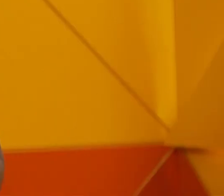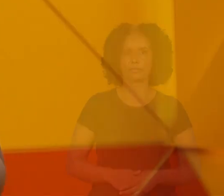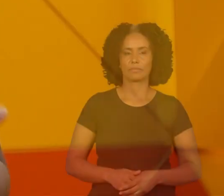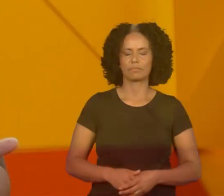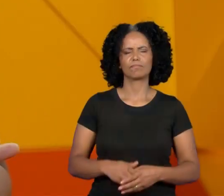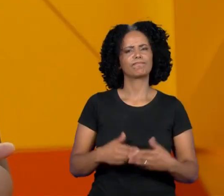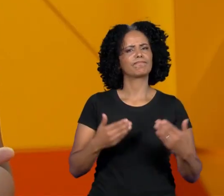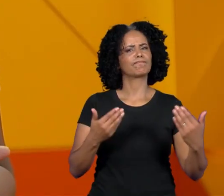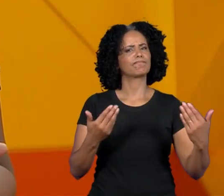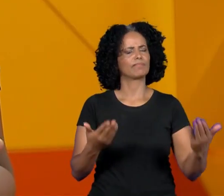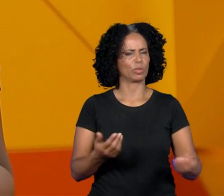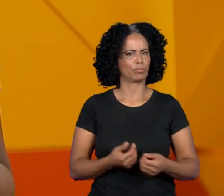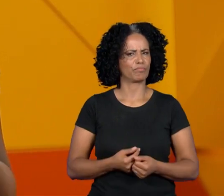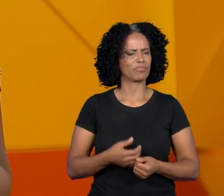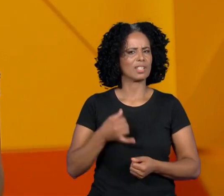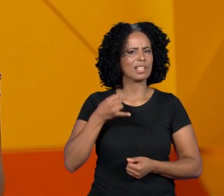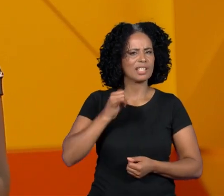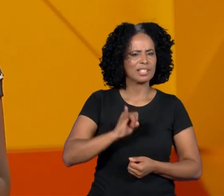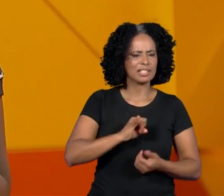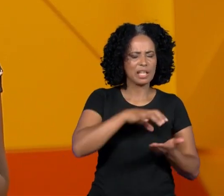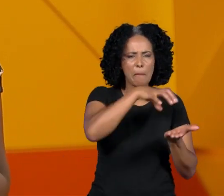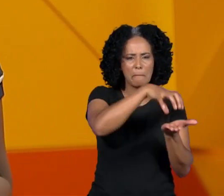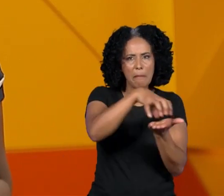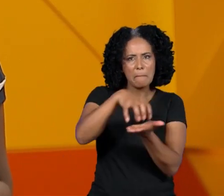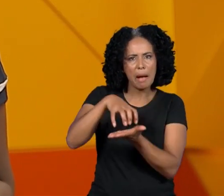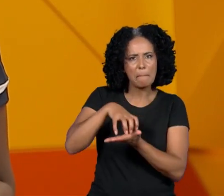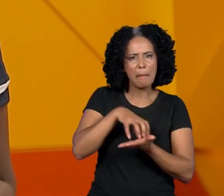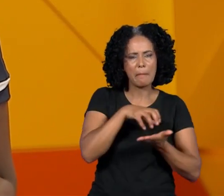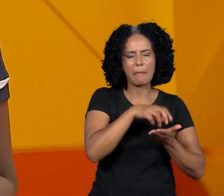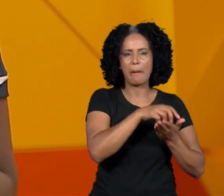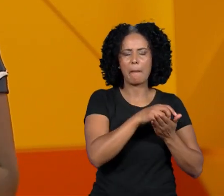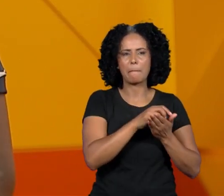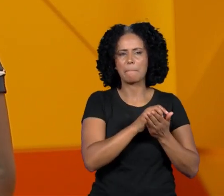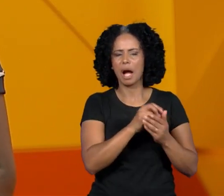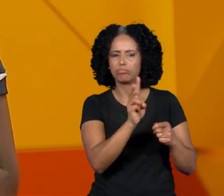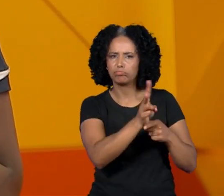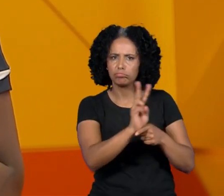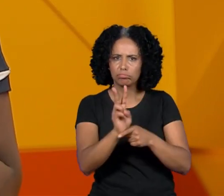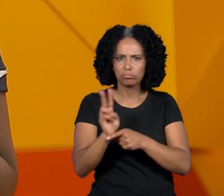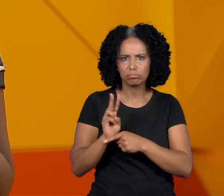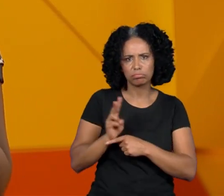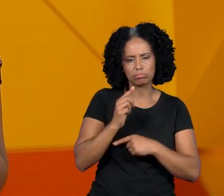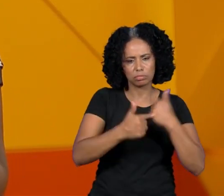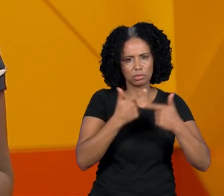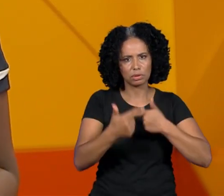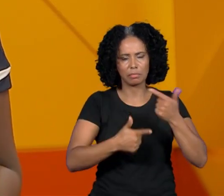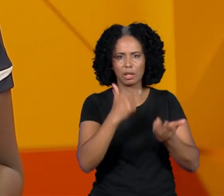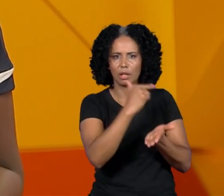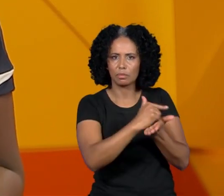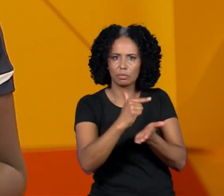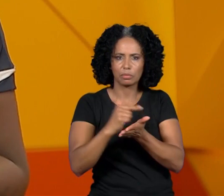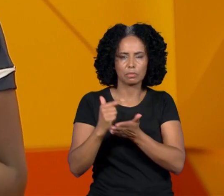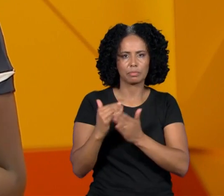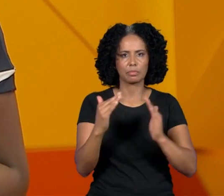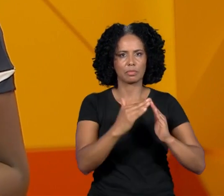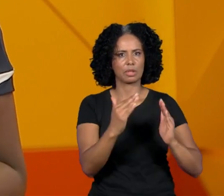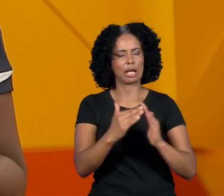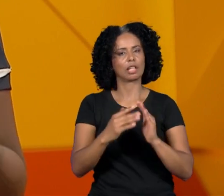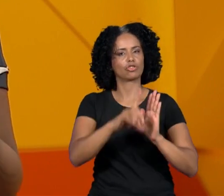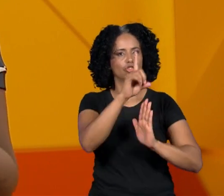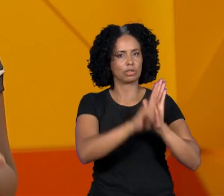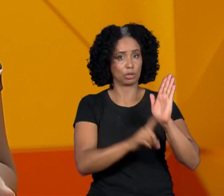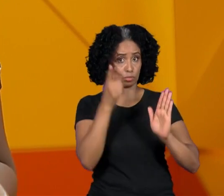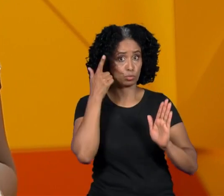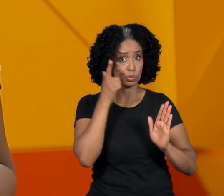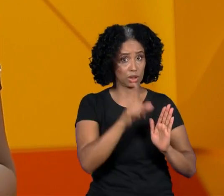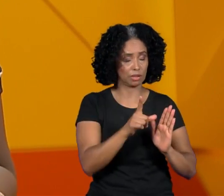E se hoje muitas entidades cuidam para que os trabalhadores domésticos tenham direitos preservados e condições de trabalho dignas,